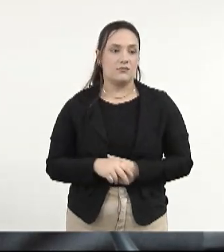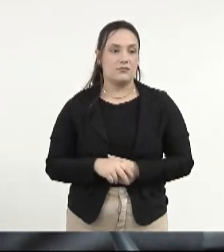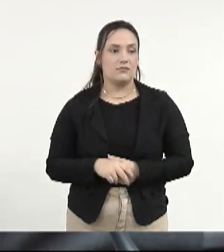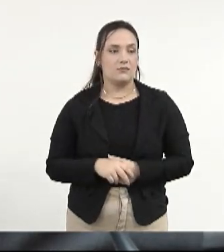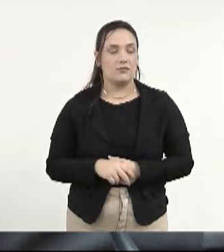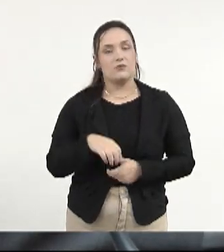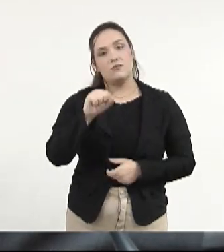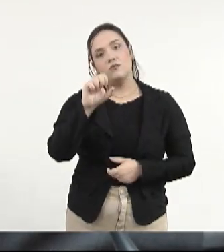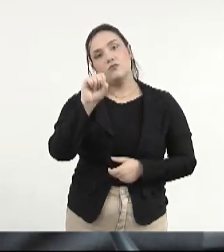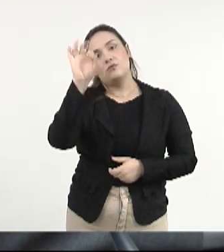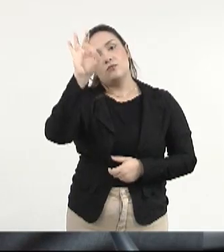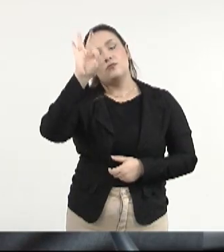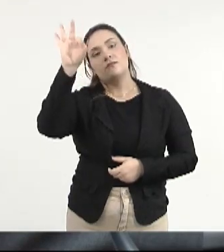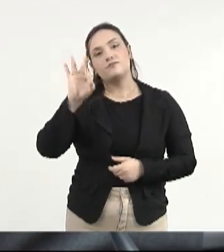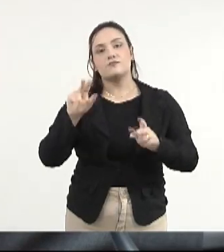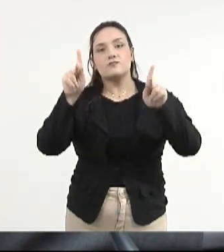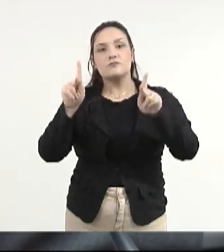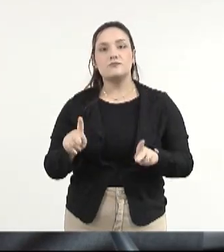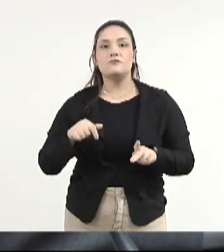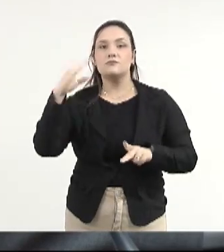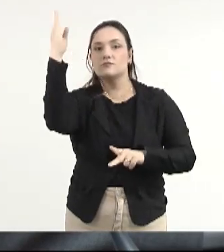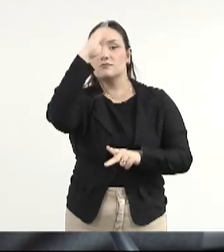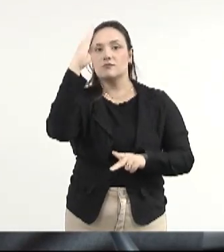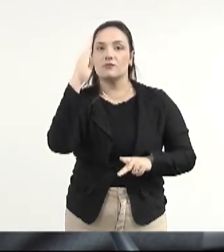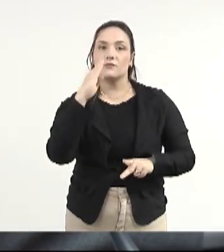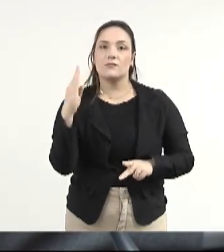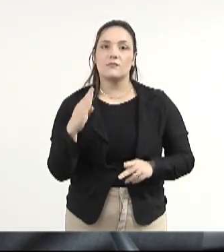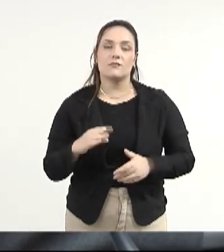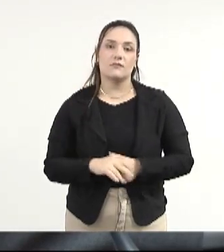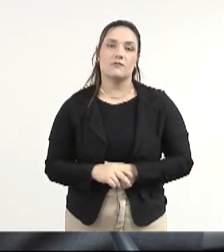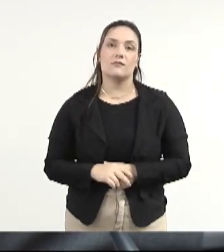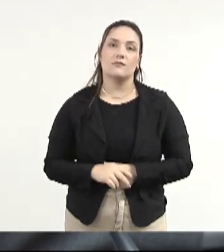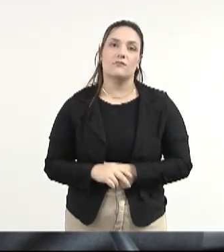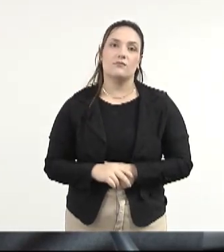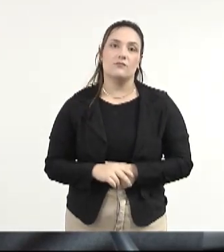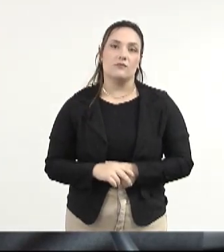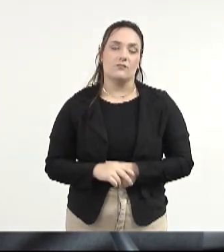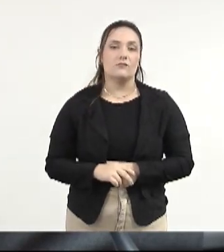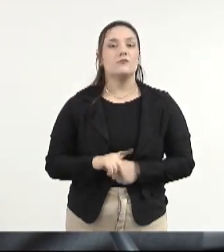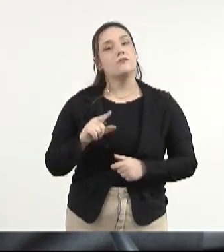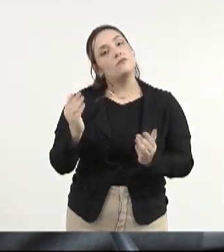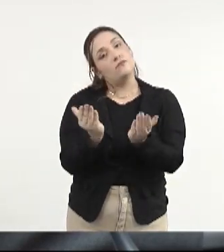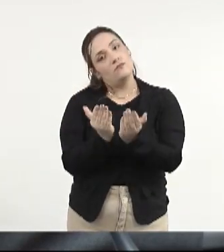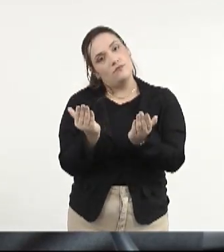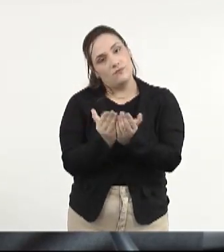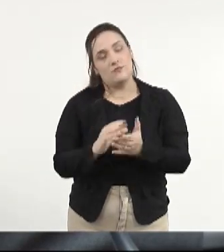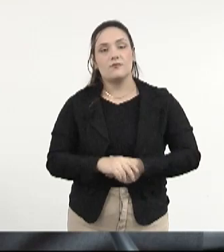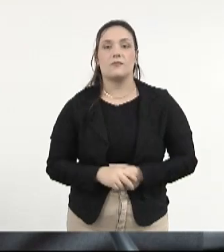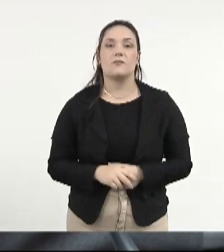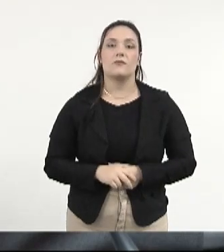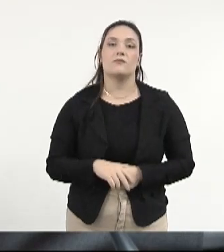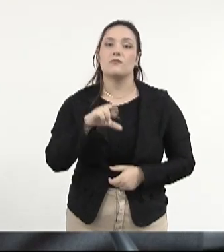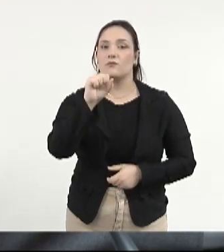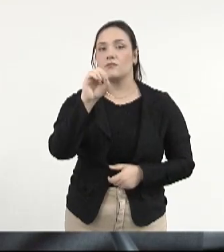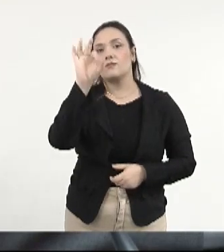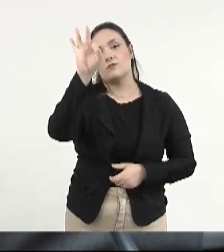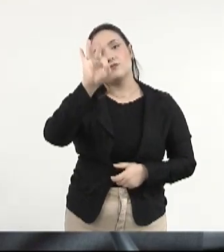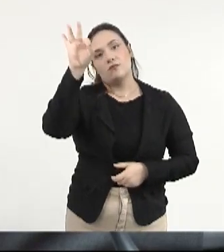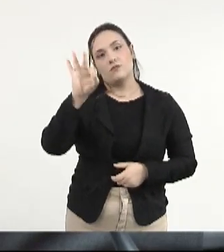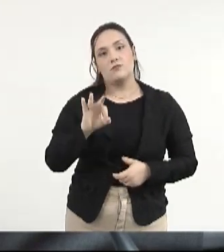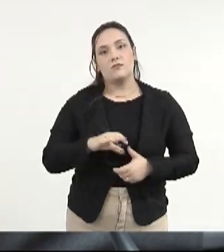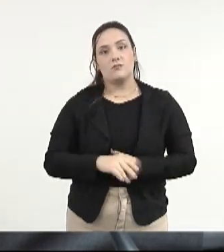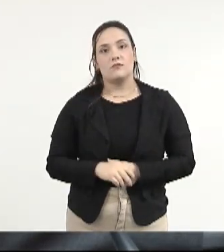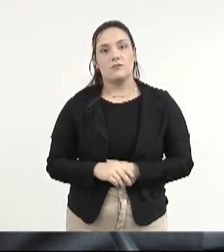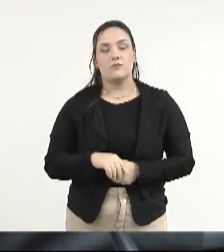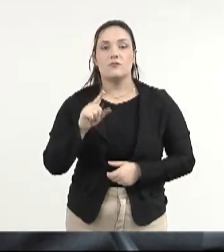outra, 80% da população brasileira são cristãos, 80%. Então,